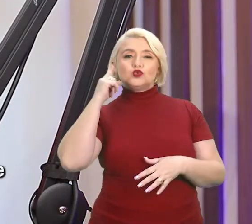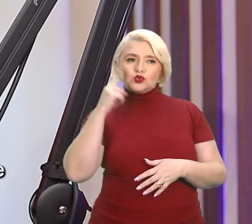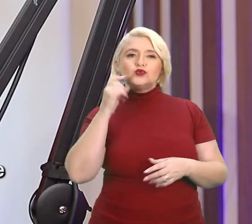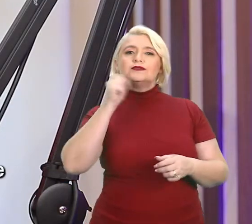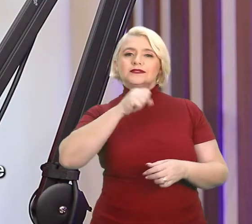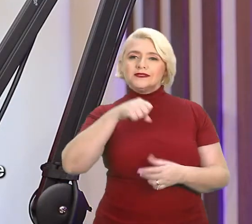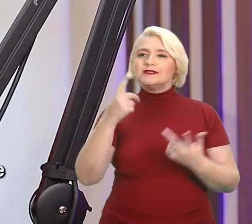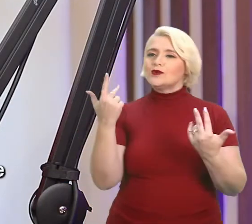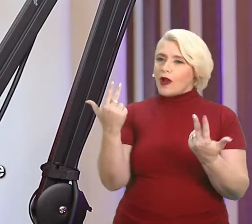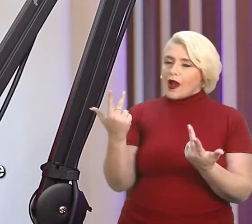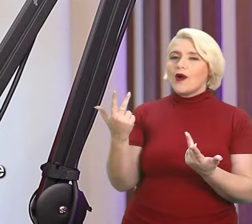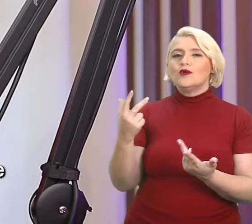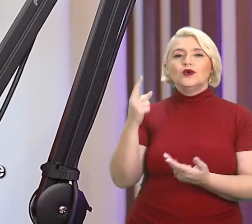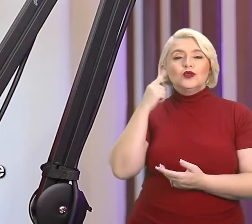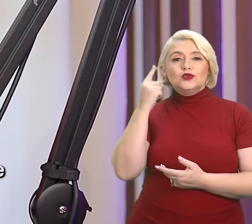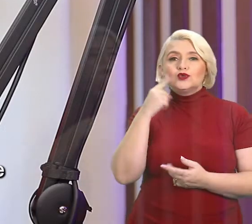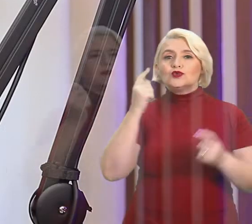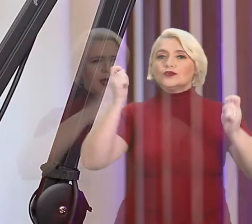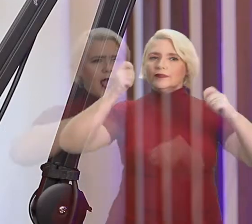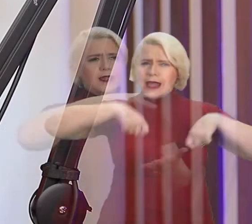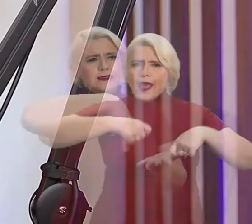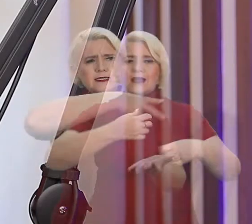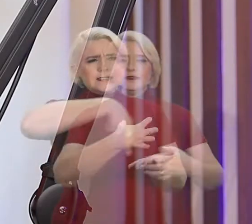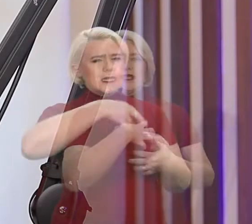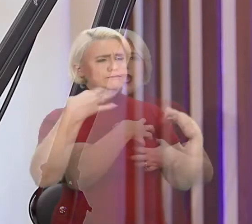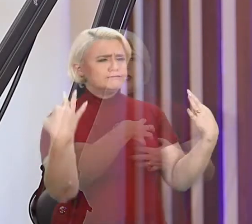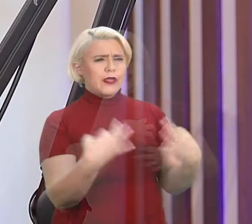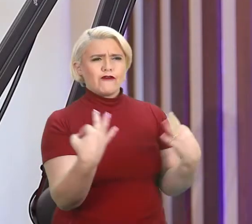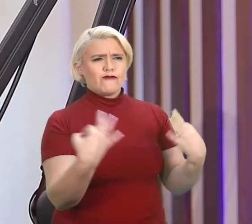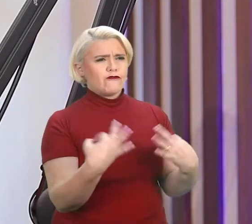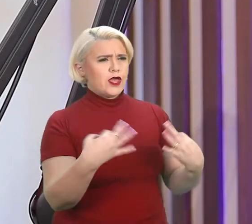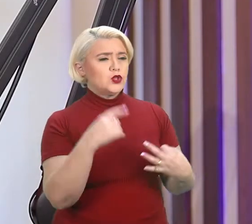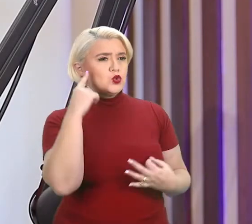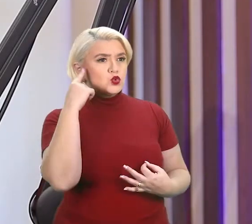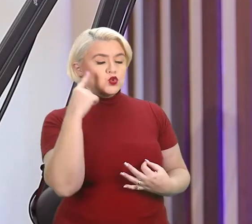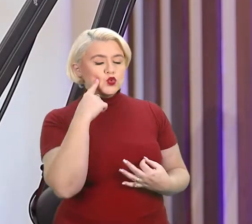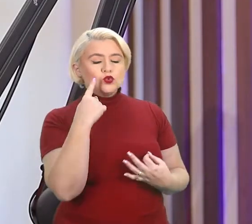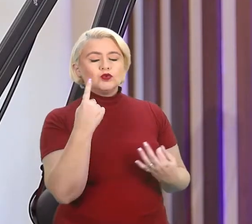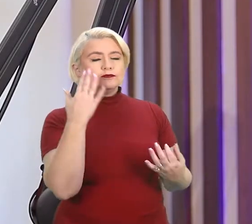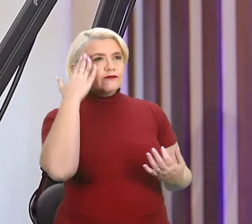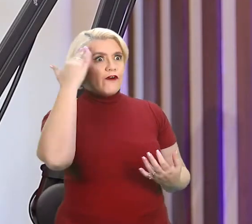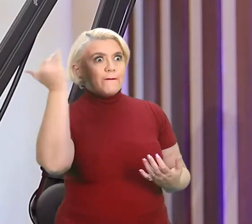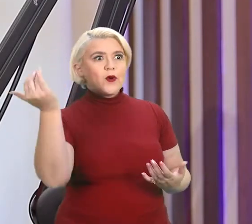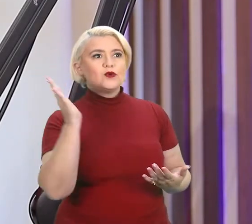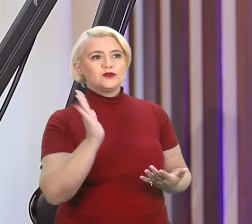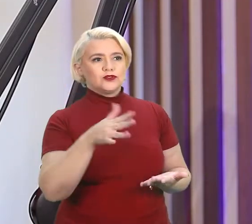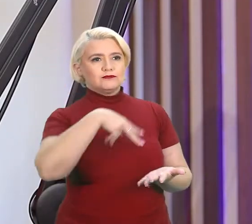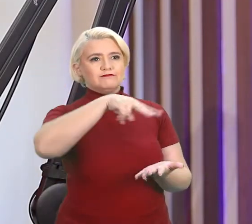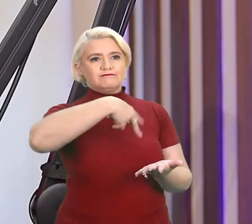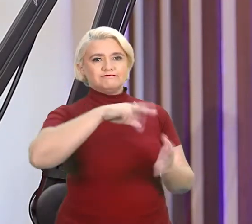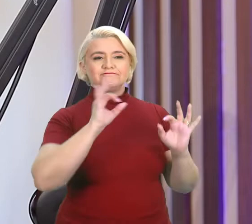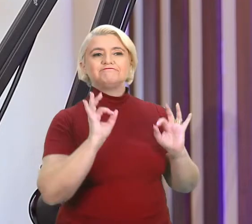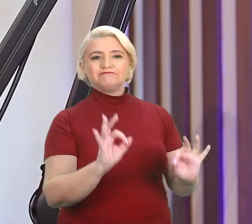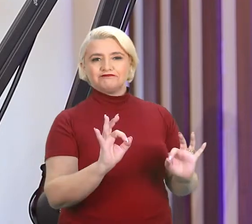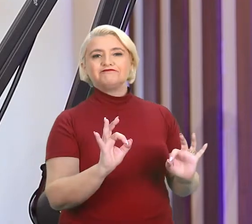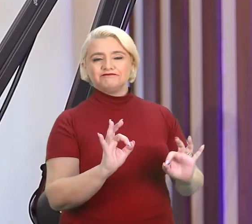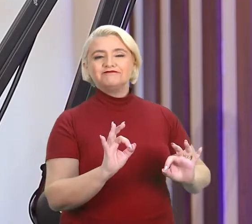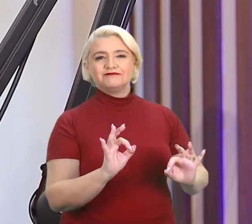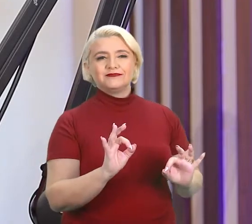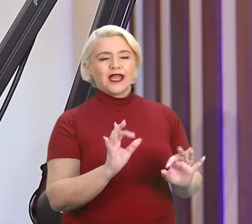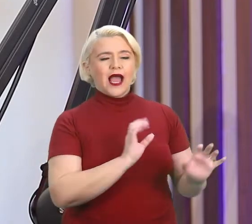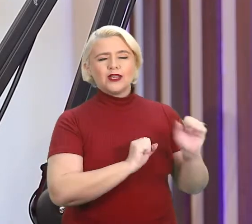extremamente capacitado para dançar. Tem surdos que são dançarinos de primeira mão. Adoro dançar com